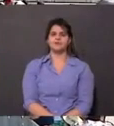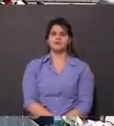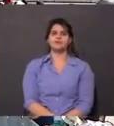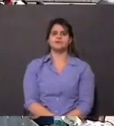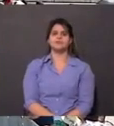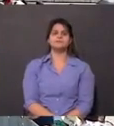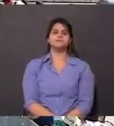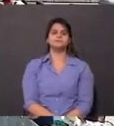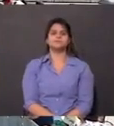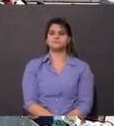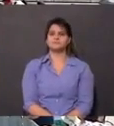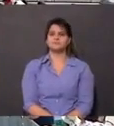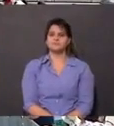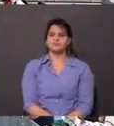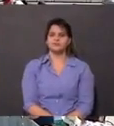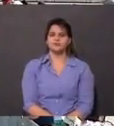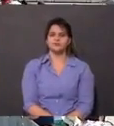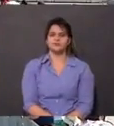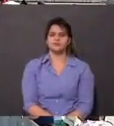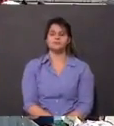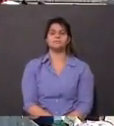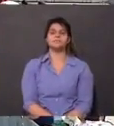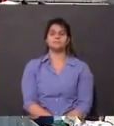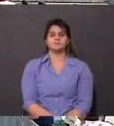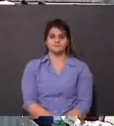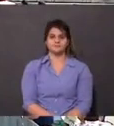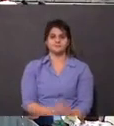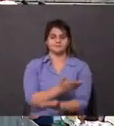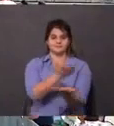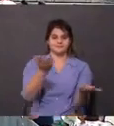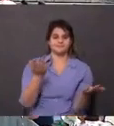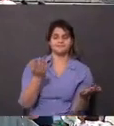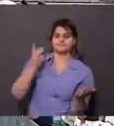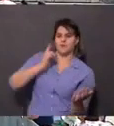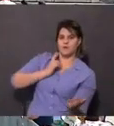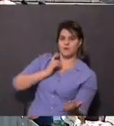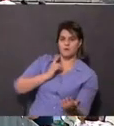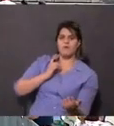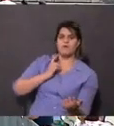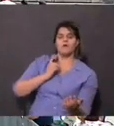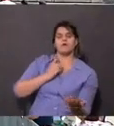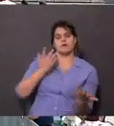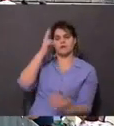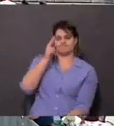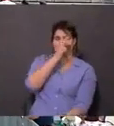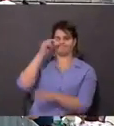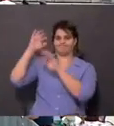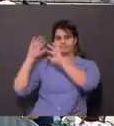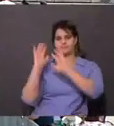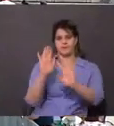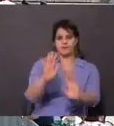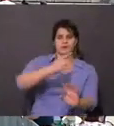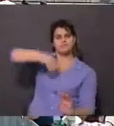O Evangelho é levado ao Presidente, que o beija em seu e nosso nome e com ele nos abençoa.